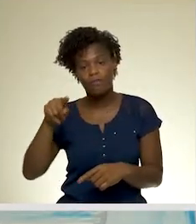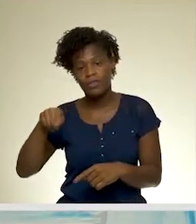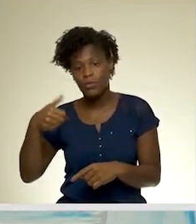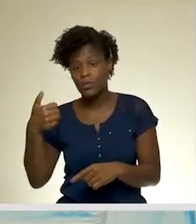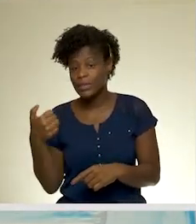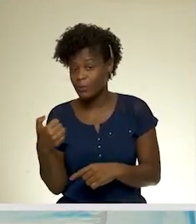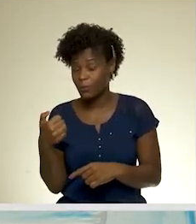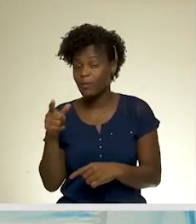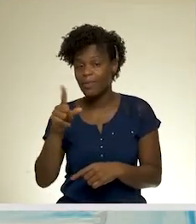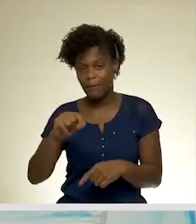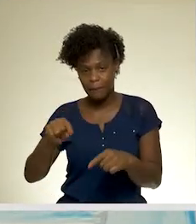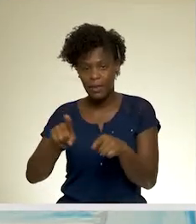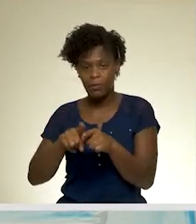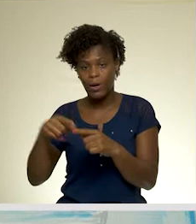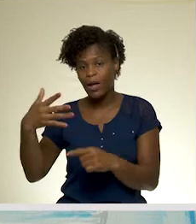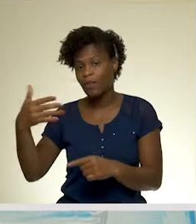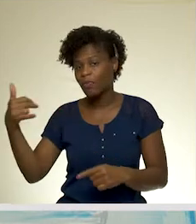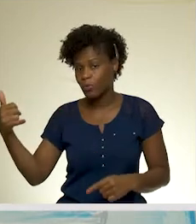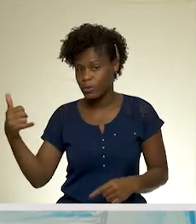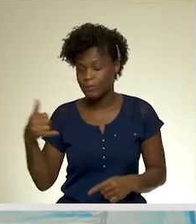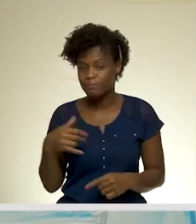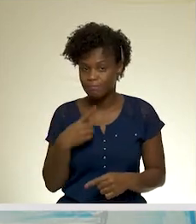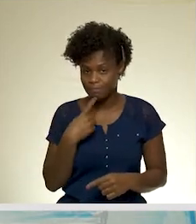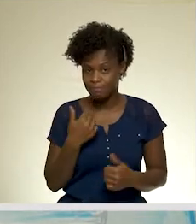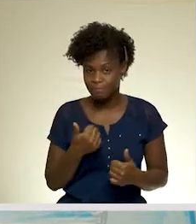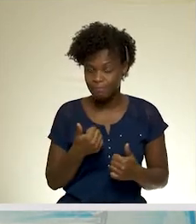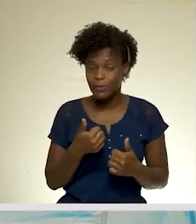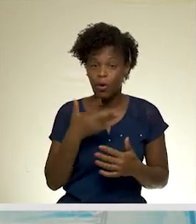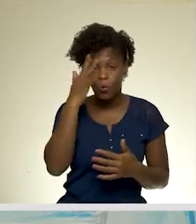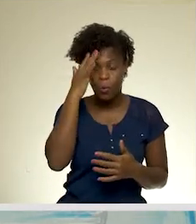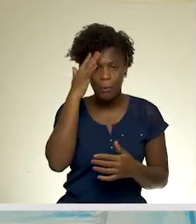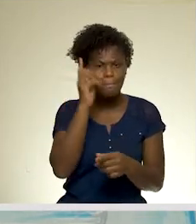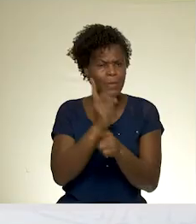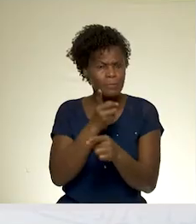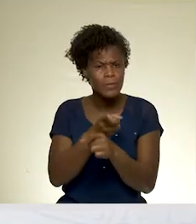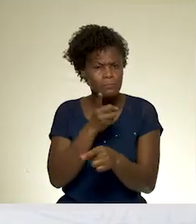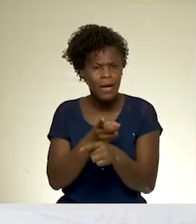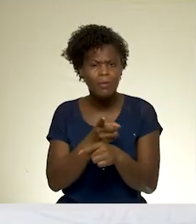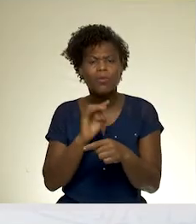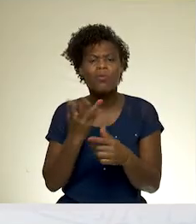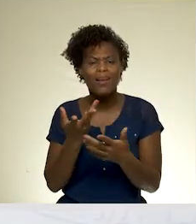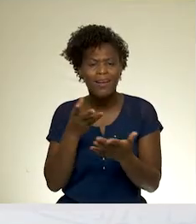1,5 também dá 12. Então, constante da proporcionalidade